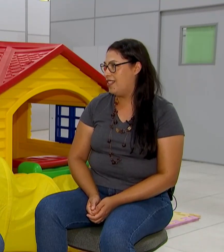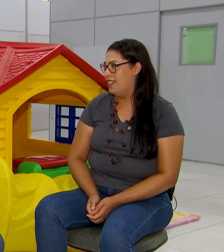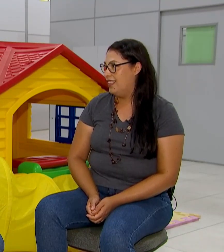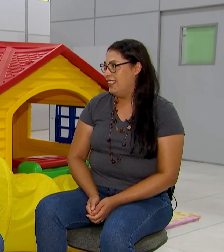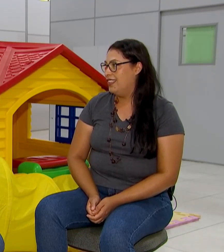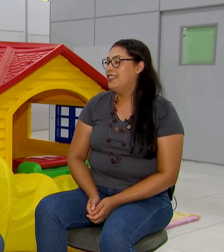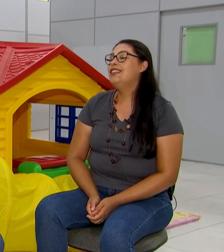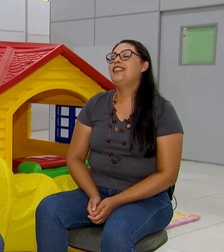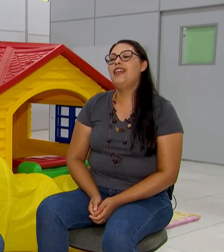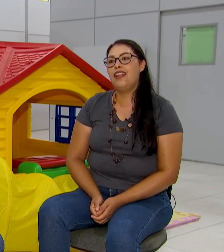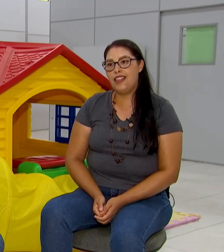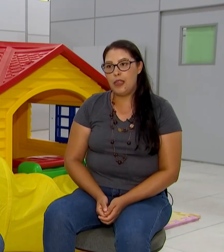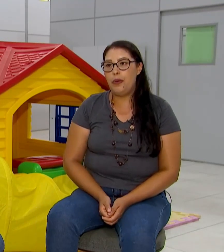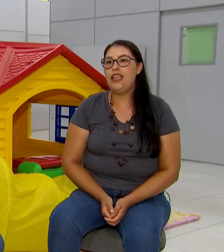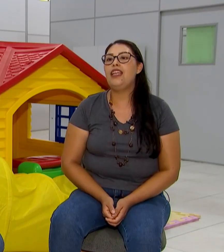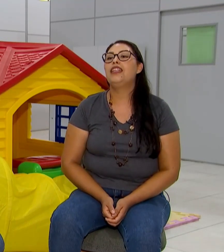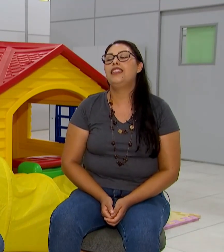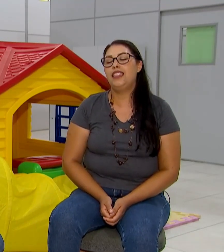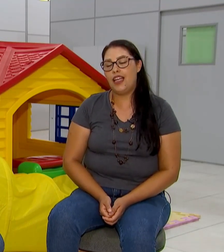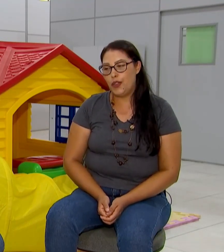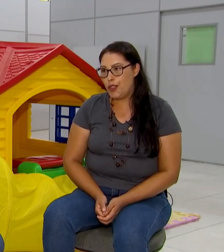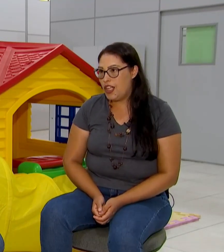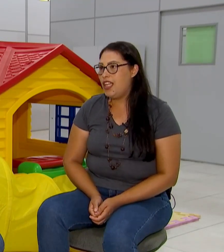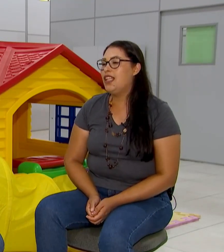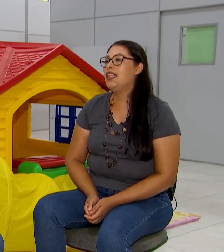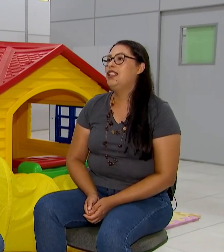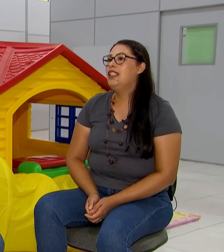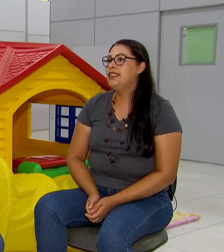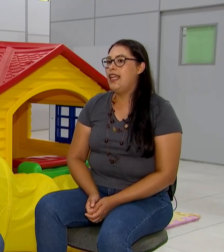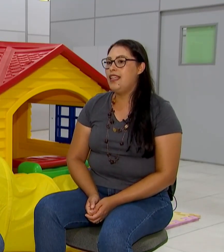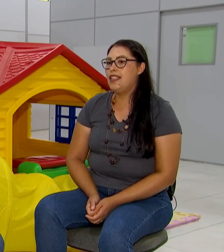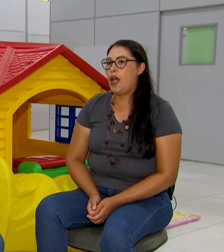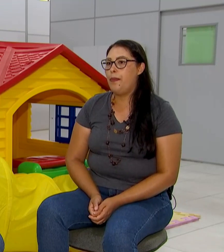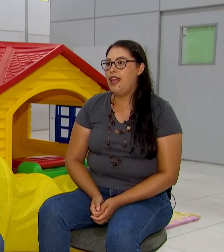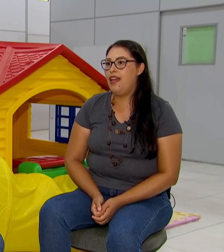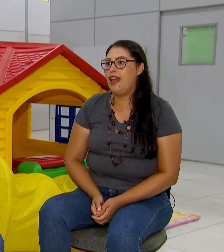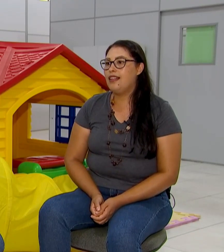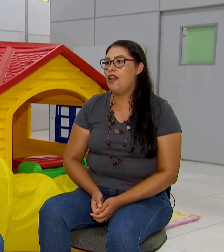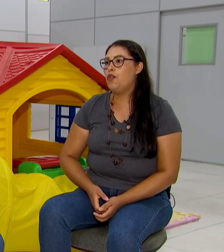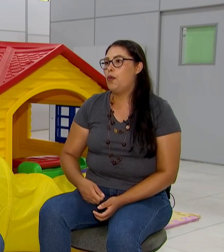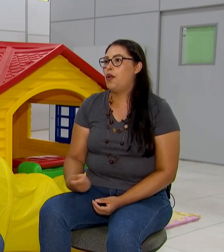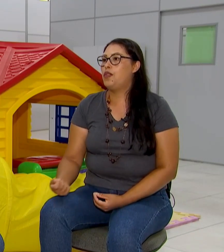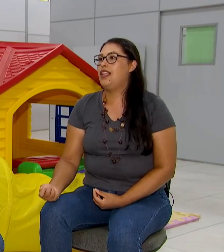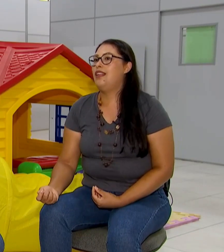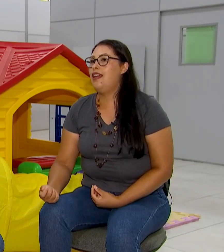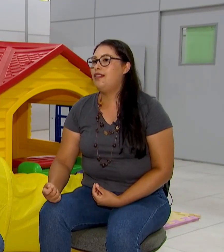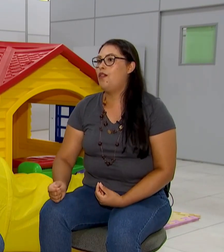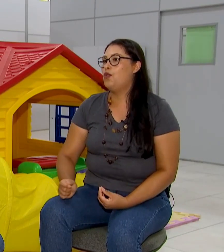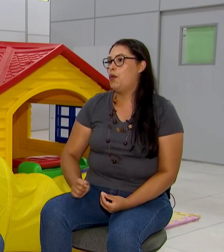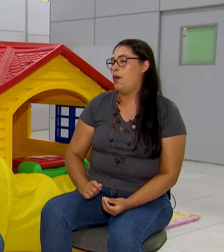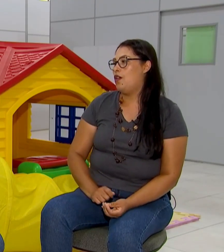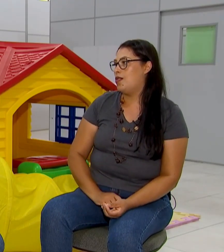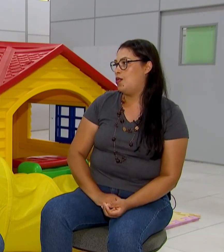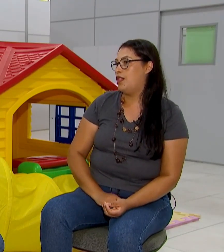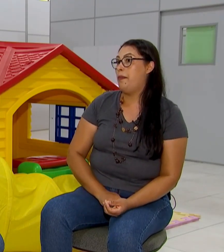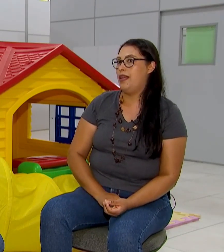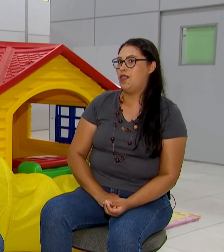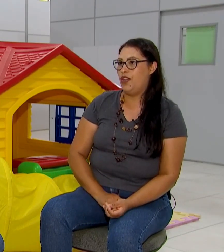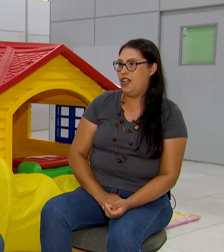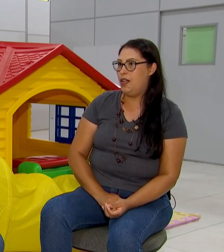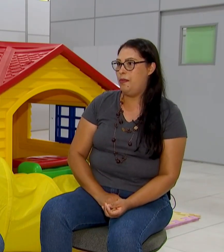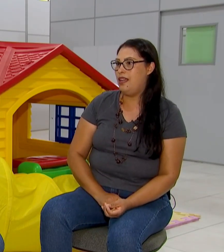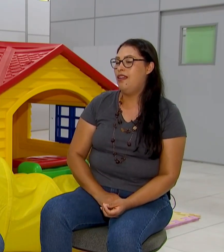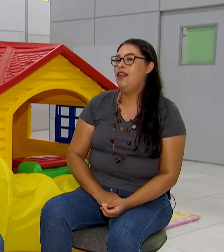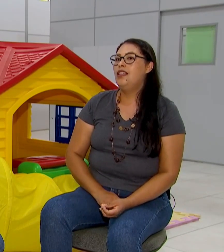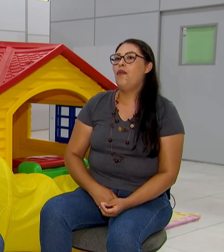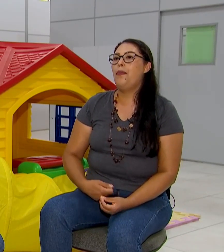as outras. Tem que ter a disciplina, tem que ter a disciplina, tem que ter a rotina, tem que saber até onde eu posso ceder, até onde eu posso ser